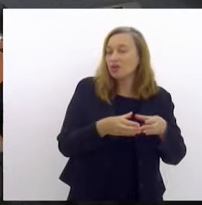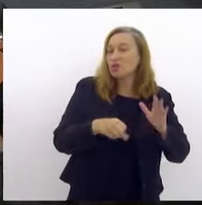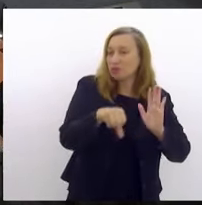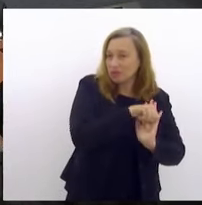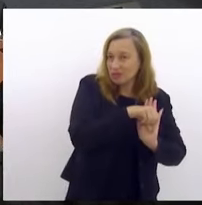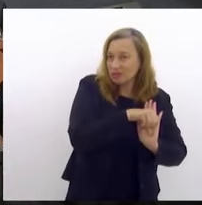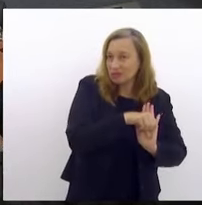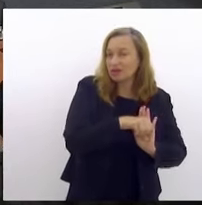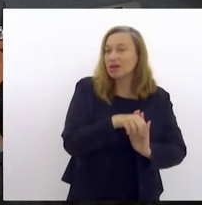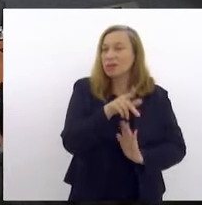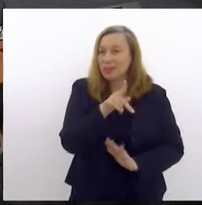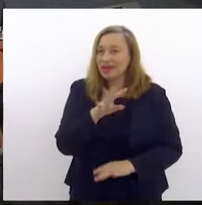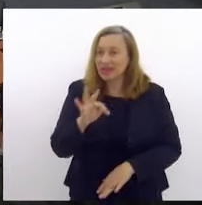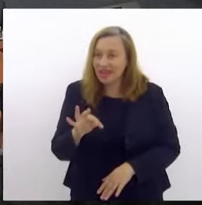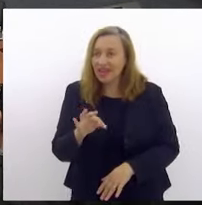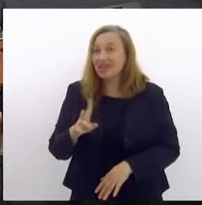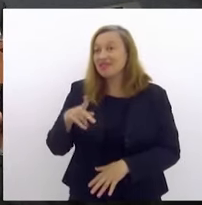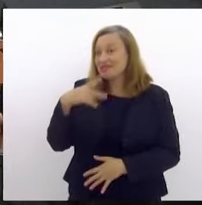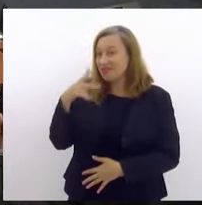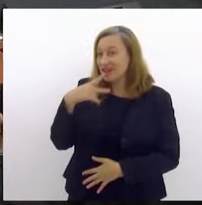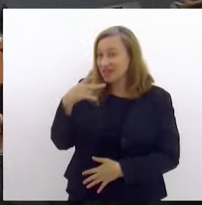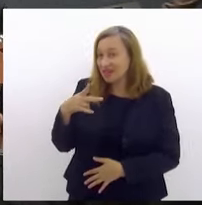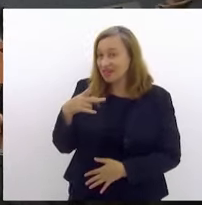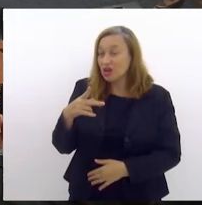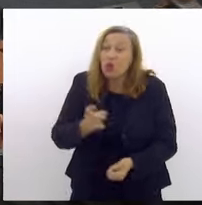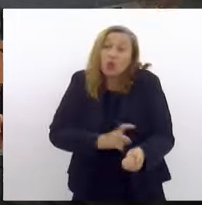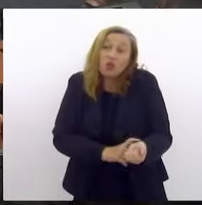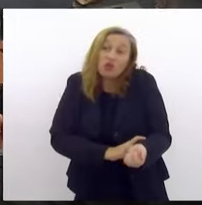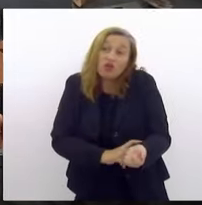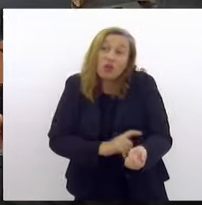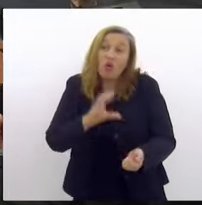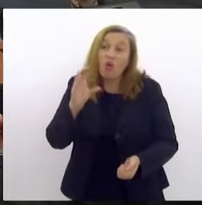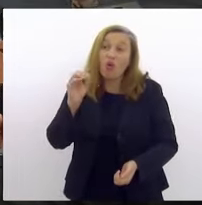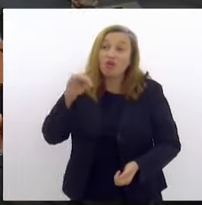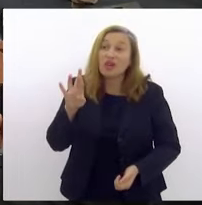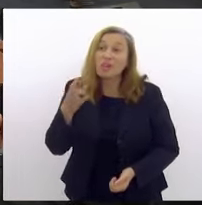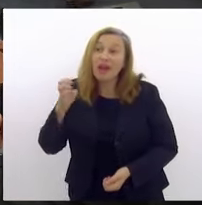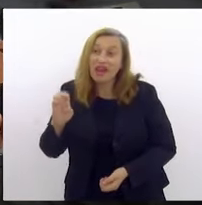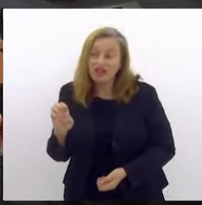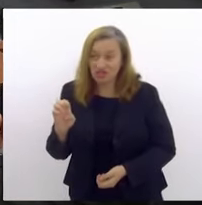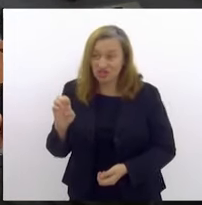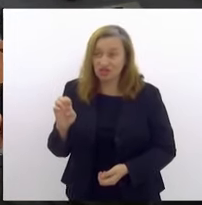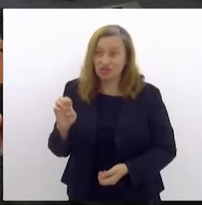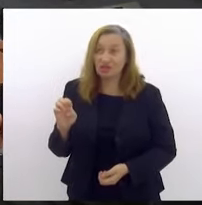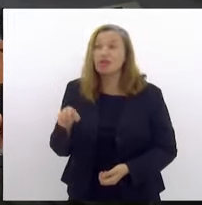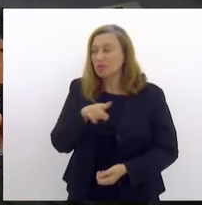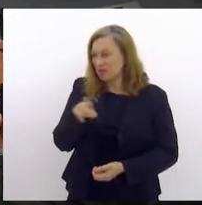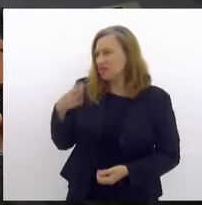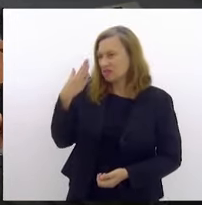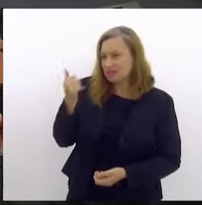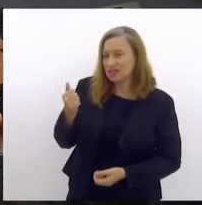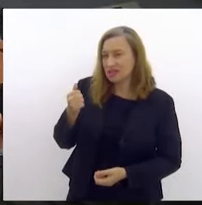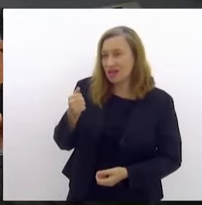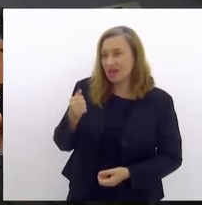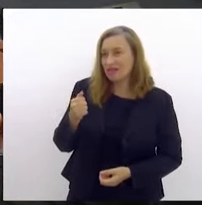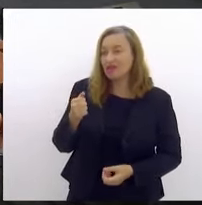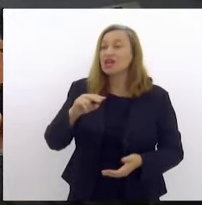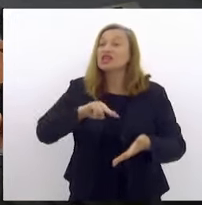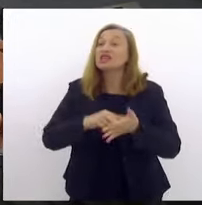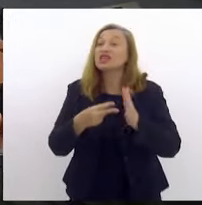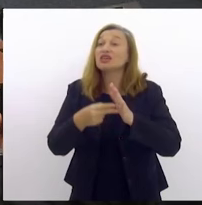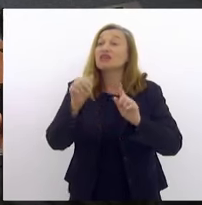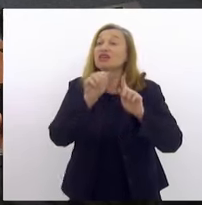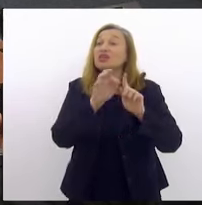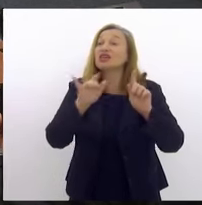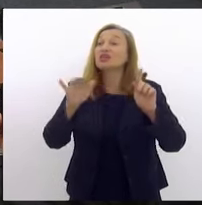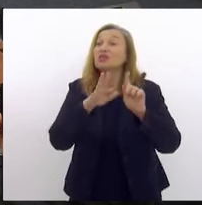PT, e citei o nervosinho da Odebrecht. Para quem não sabe, bota lá na internet o que significa